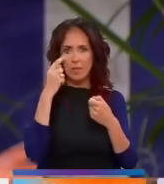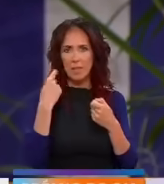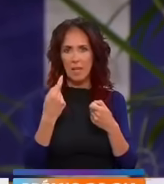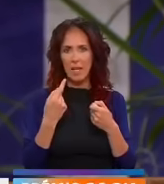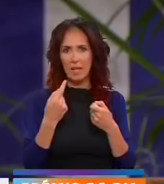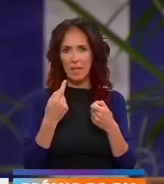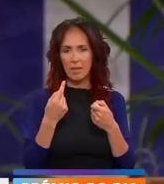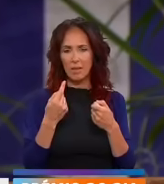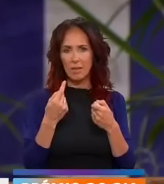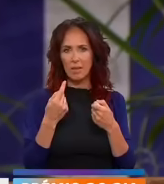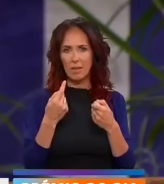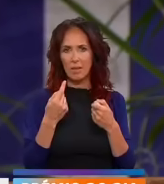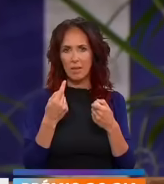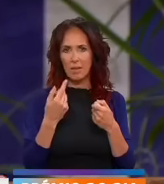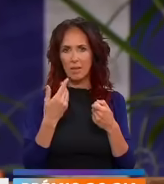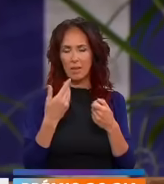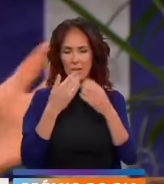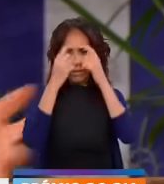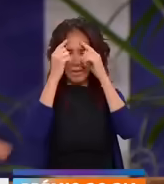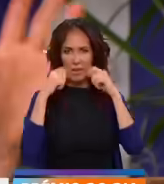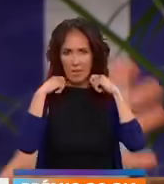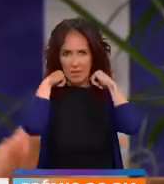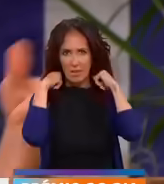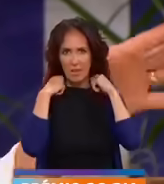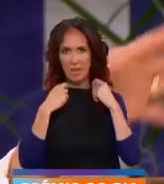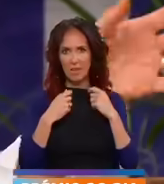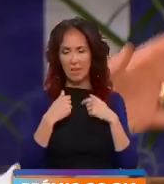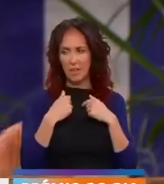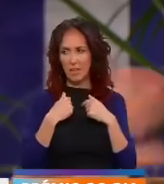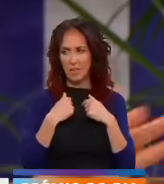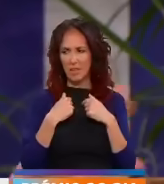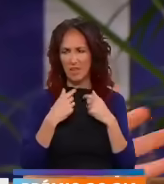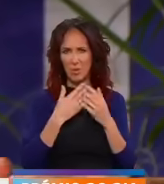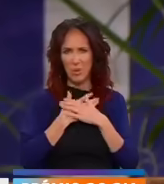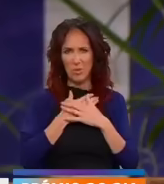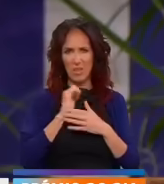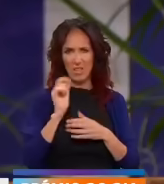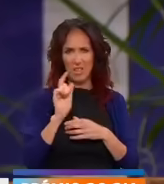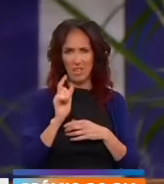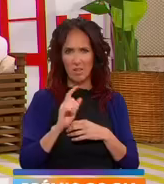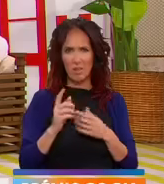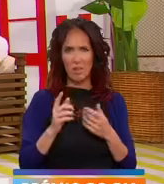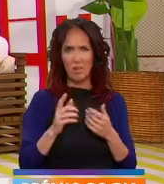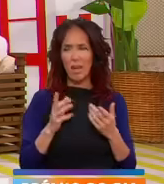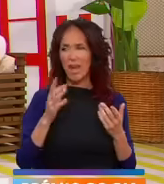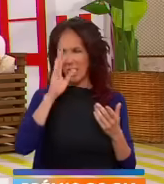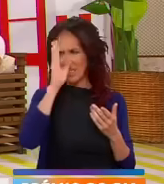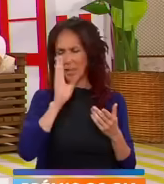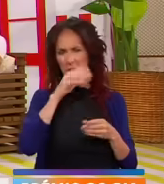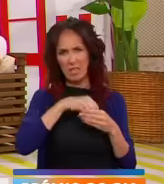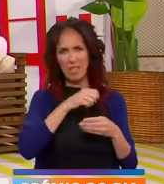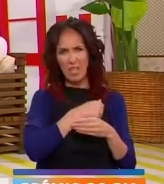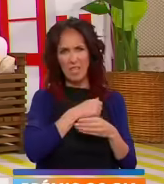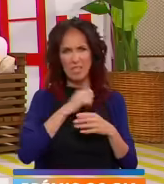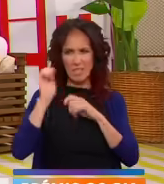pela Daniela, não sendo eu, nem sequer amiga, nem daquelas pessoas. Mas ela não sabia que estava dentro da casa, sim. Ela não sabia que